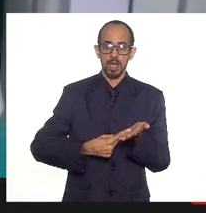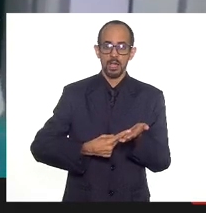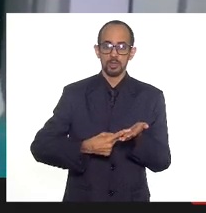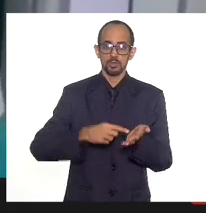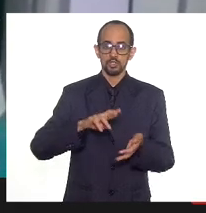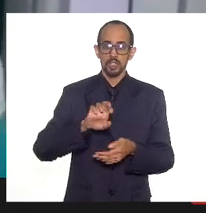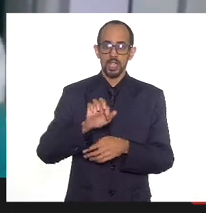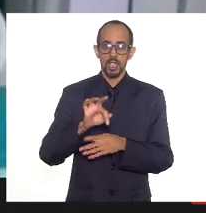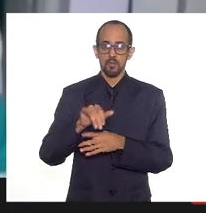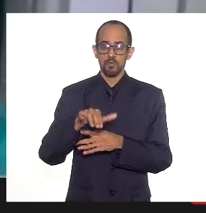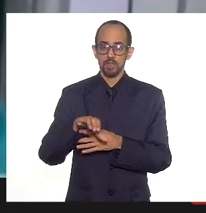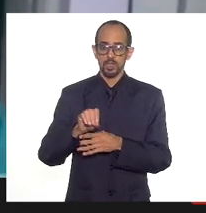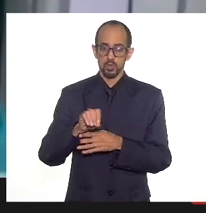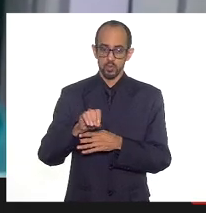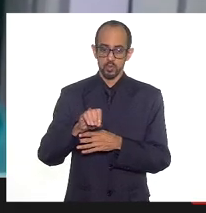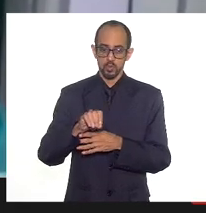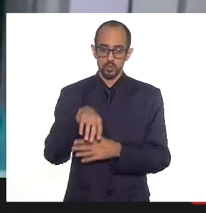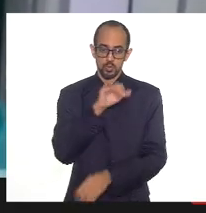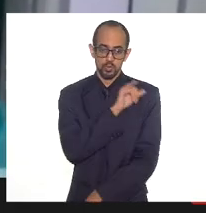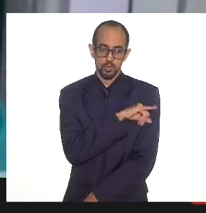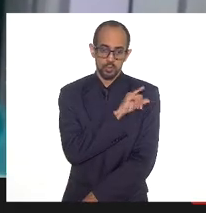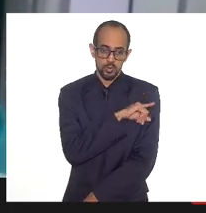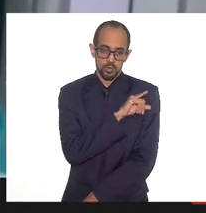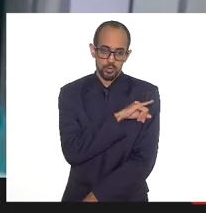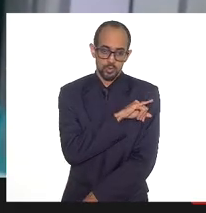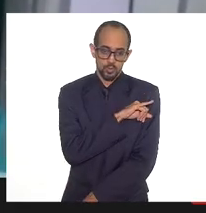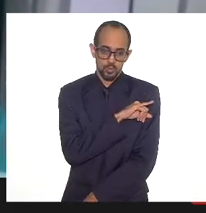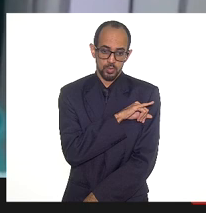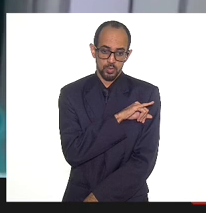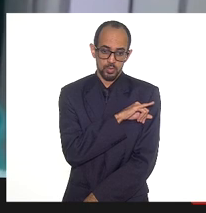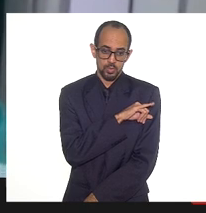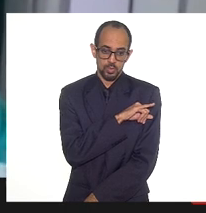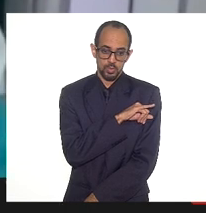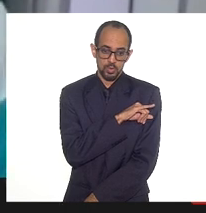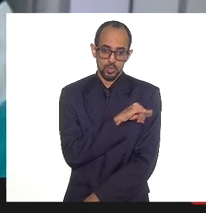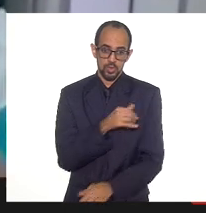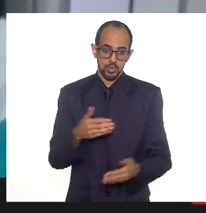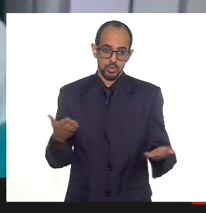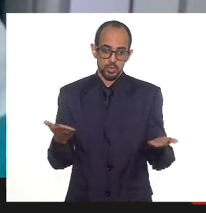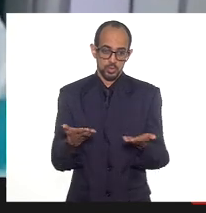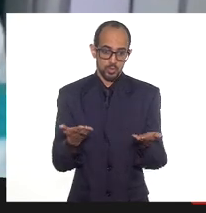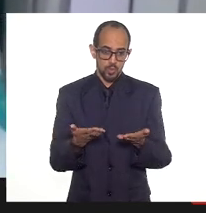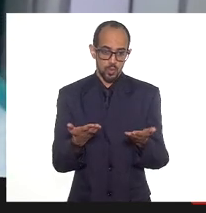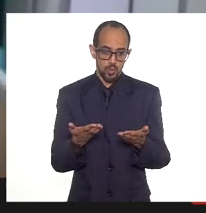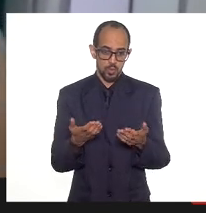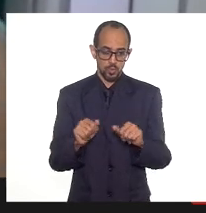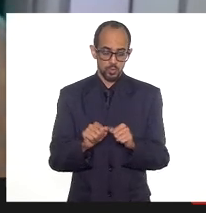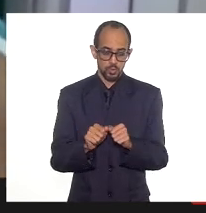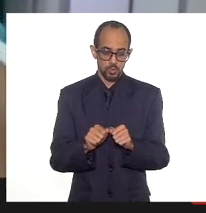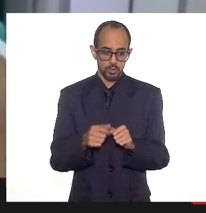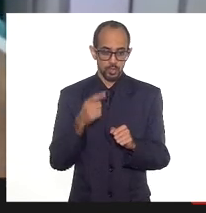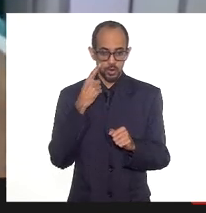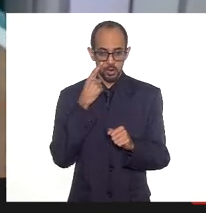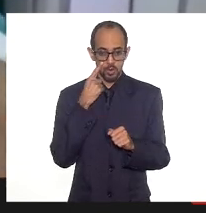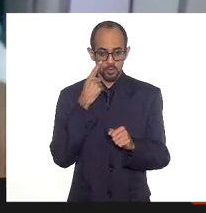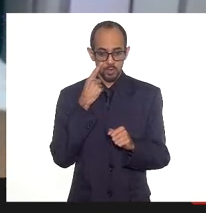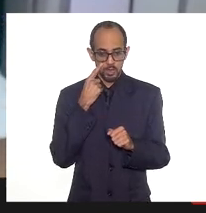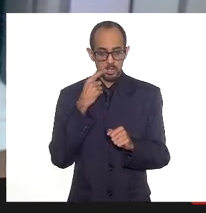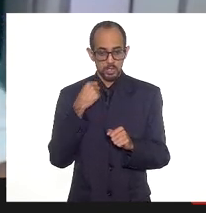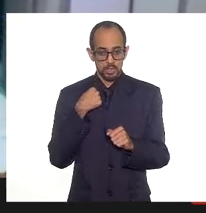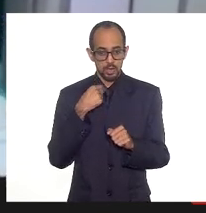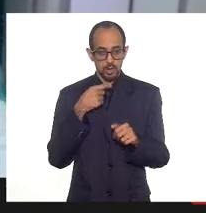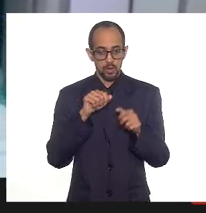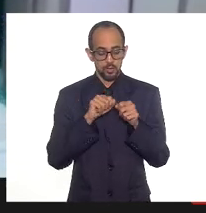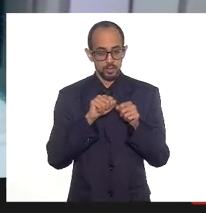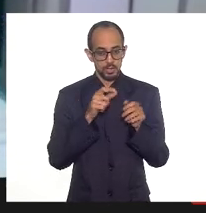Janeiro. Né? Hoje, na CPI, apareceu esse elemento. Eu até fiz a pergunta e o expositor ficou de